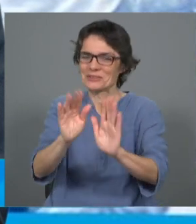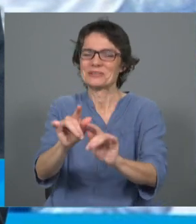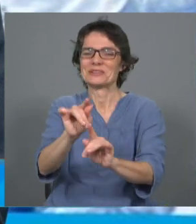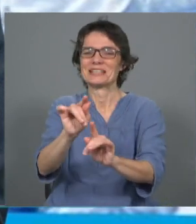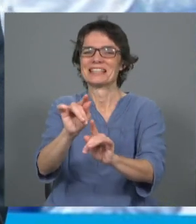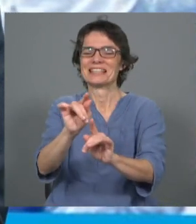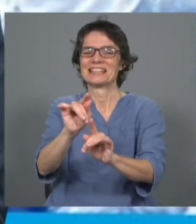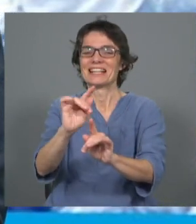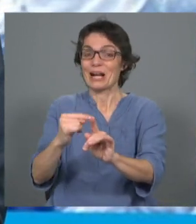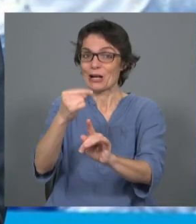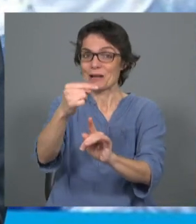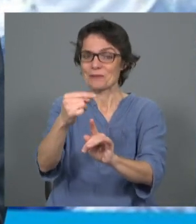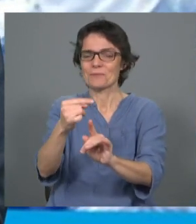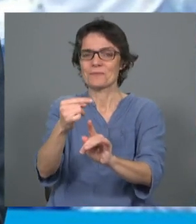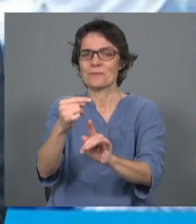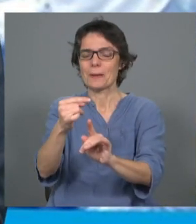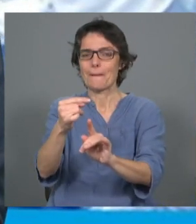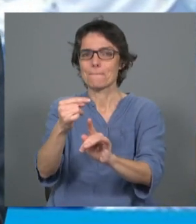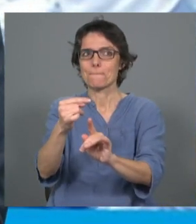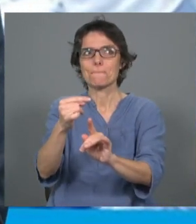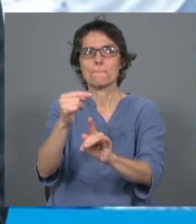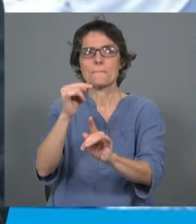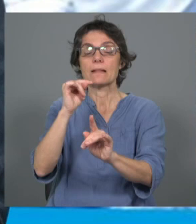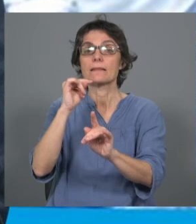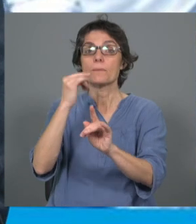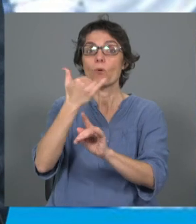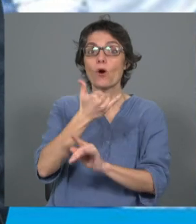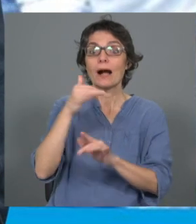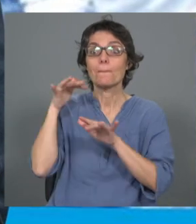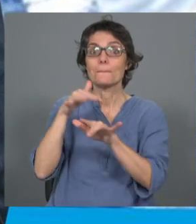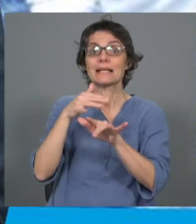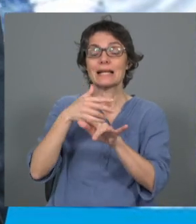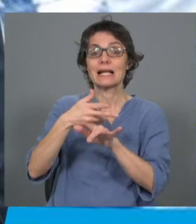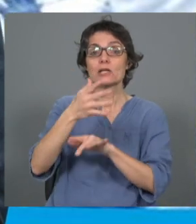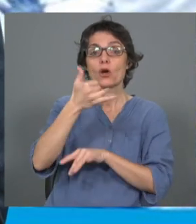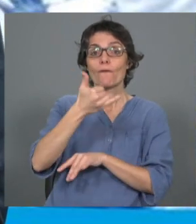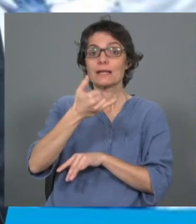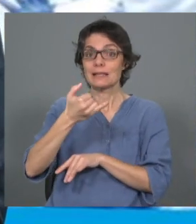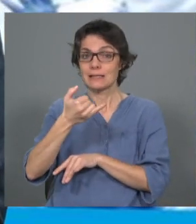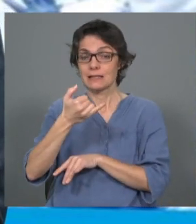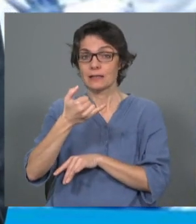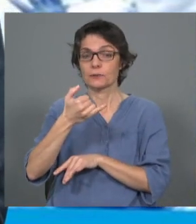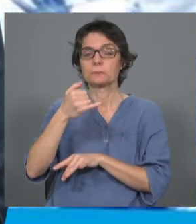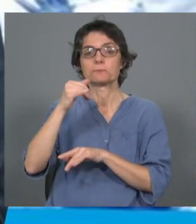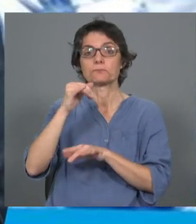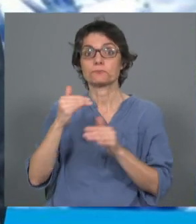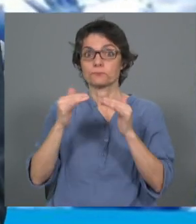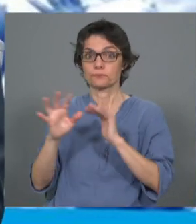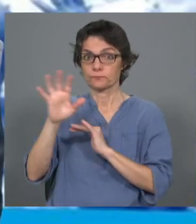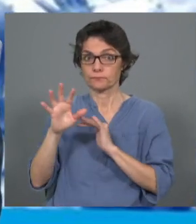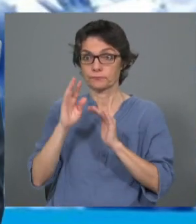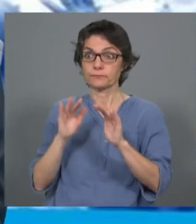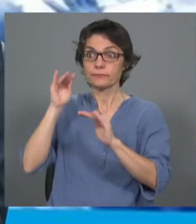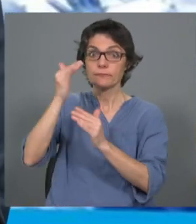Amanhã teremos de facto a 25ª peregrinação nacional de acólitos ao Santuário de Fátima. Embora